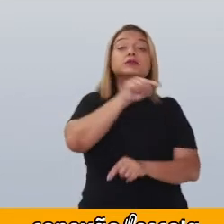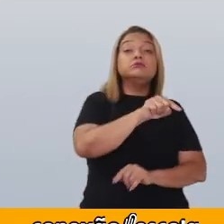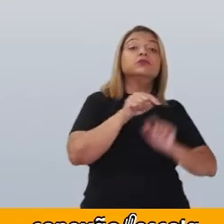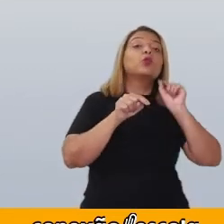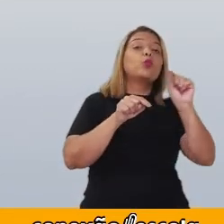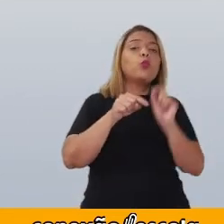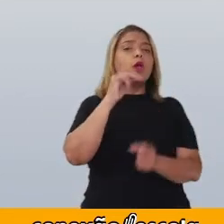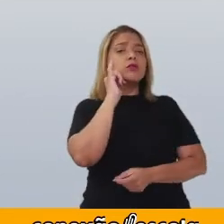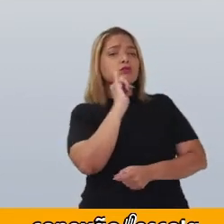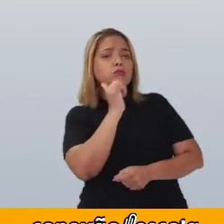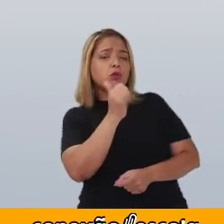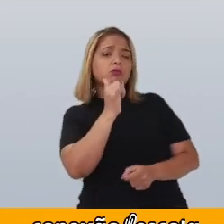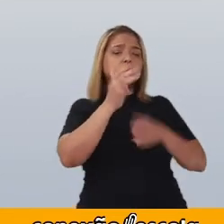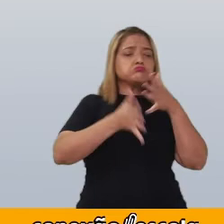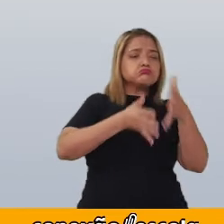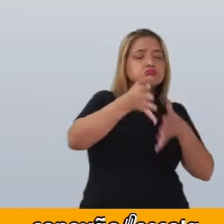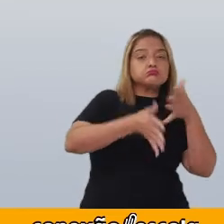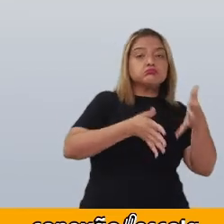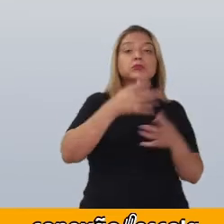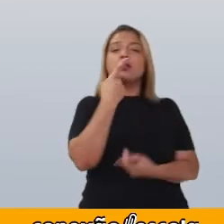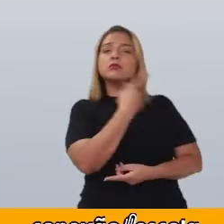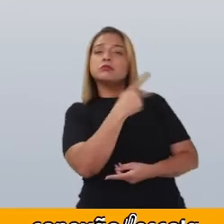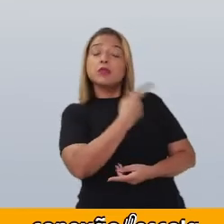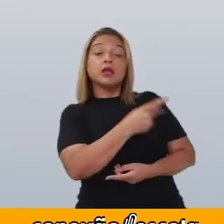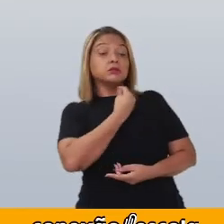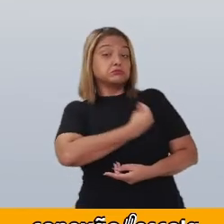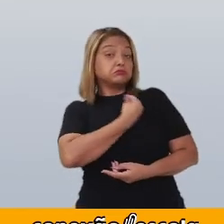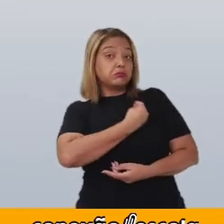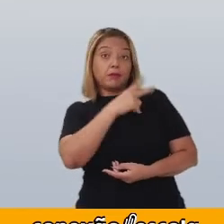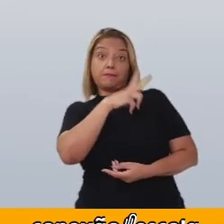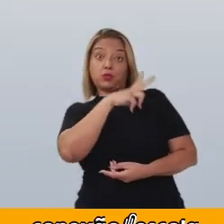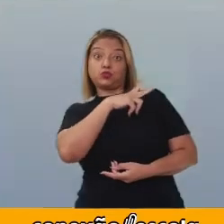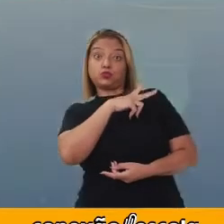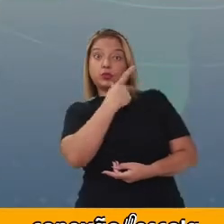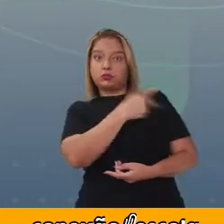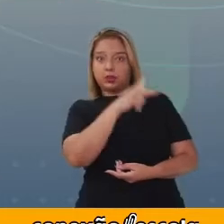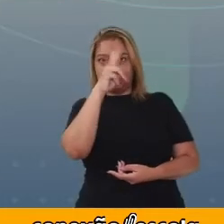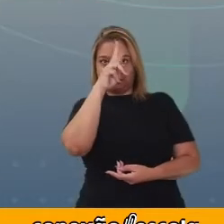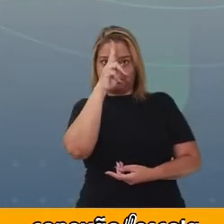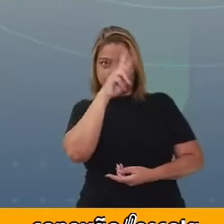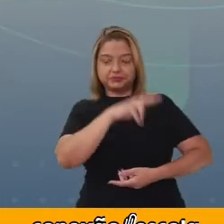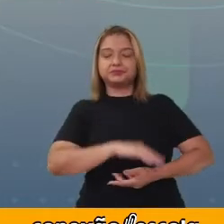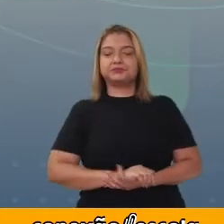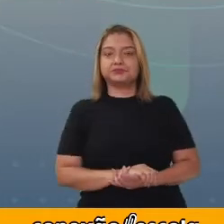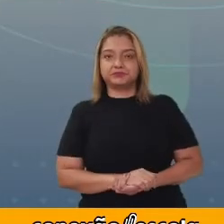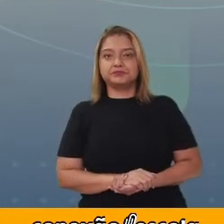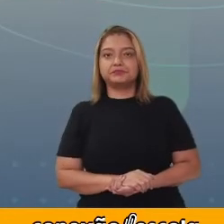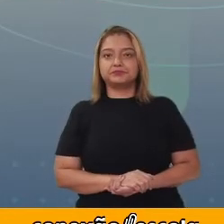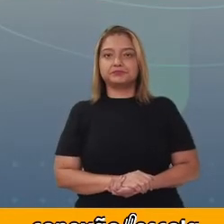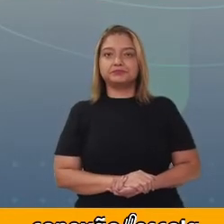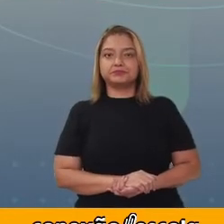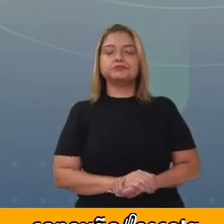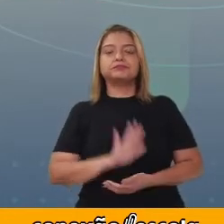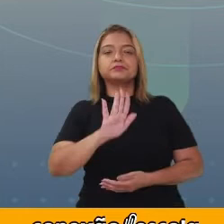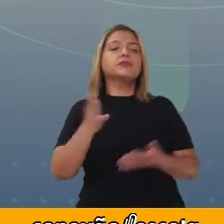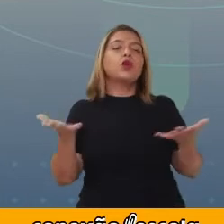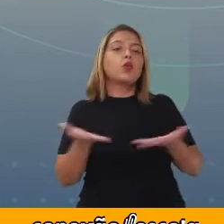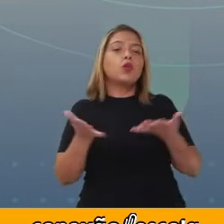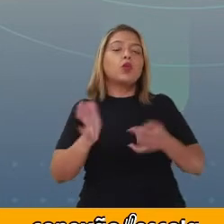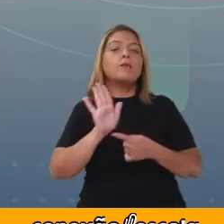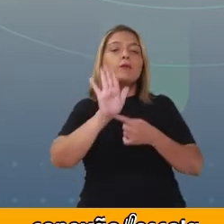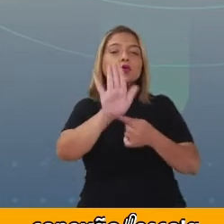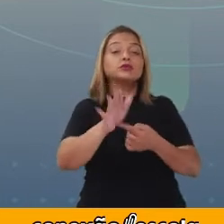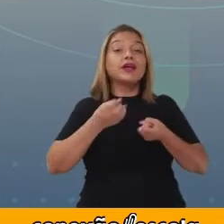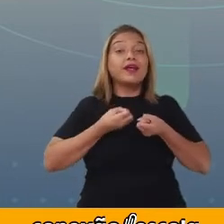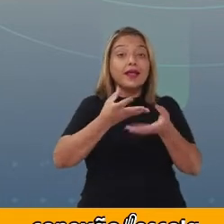narrador narra sobre as suas próprias lembranças. Vamos ver aqui um relato